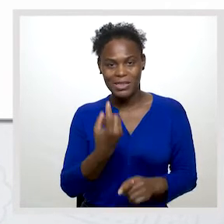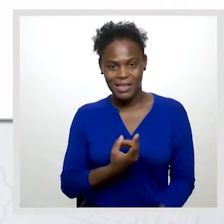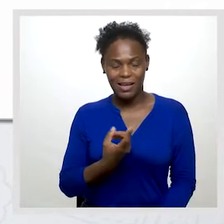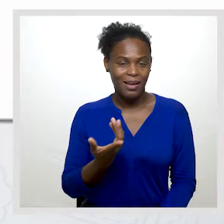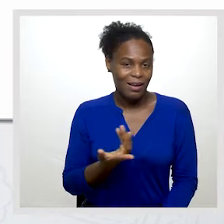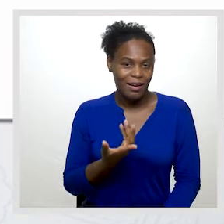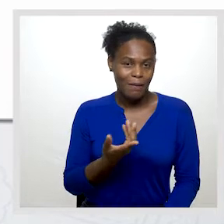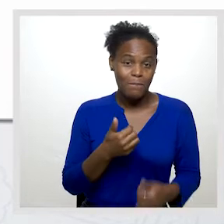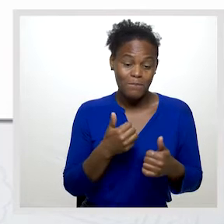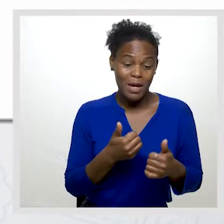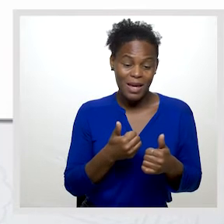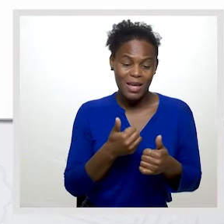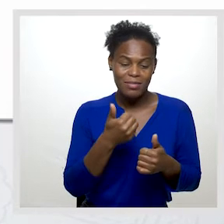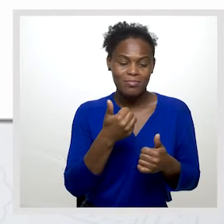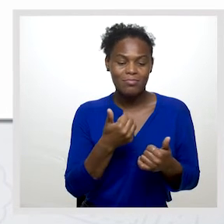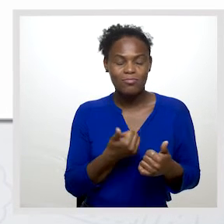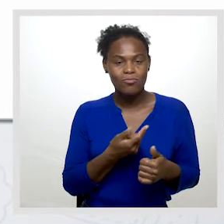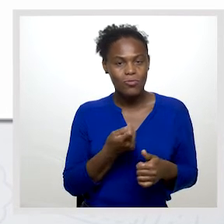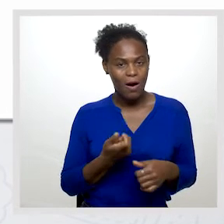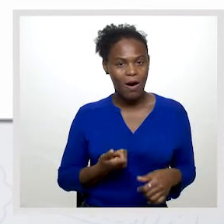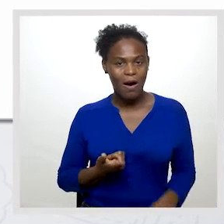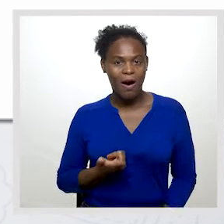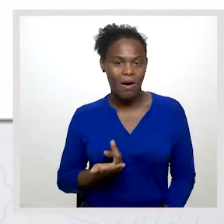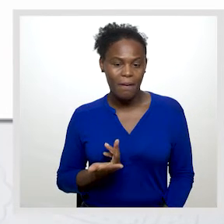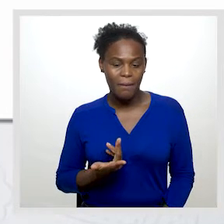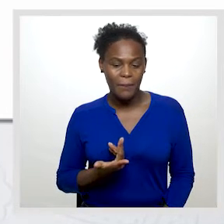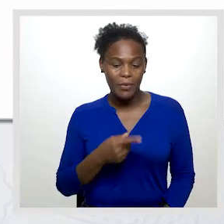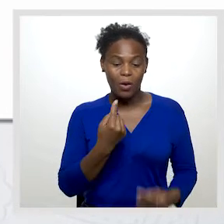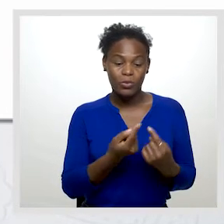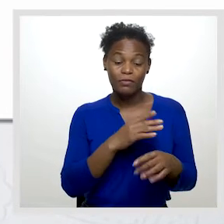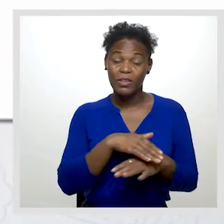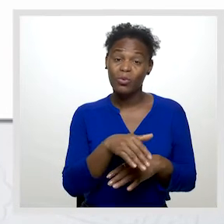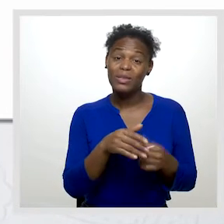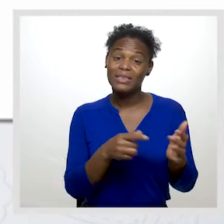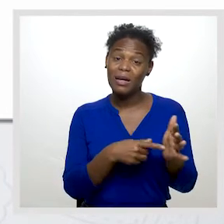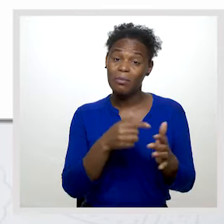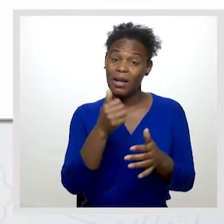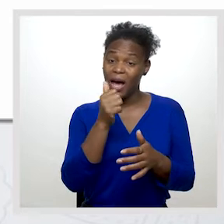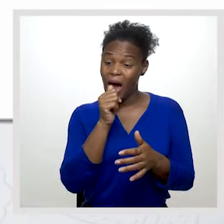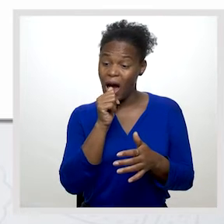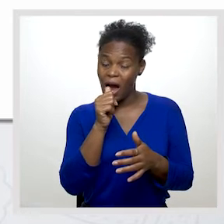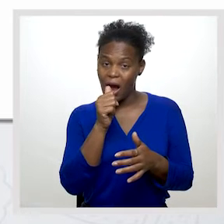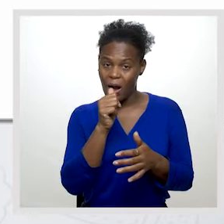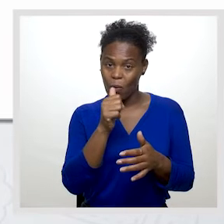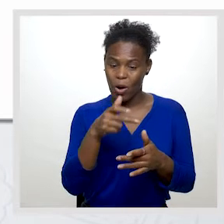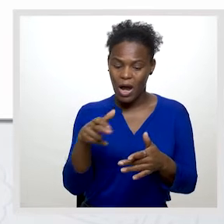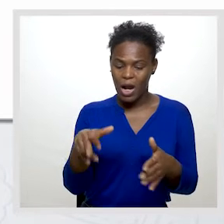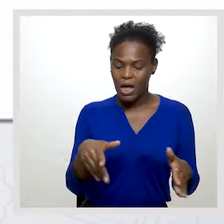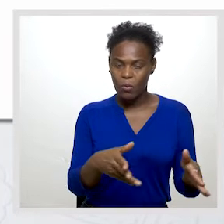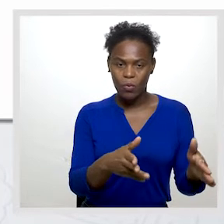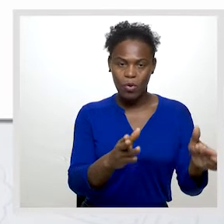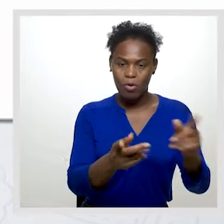torne um bem escasso. E um desses fatores é o desvio das águas dos